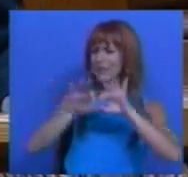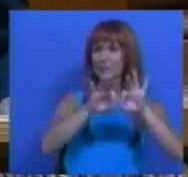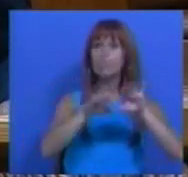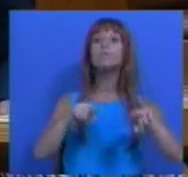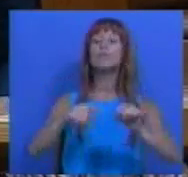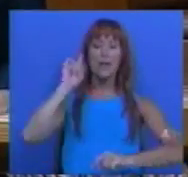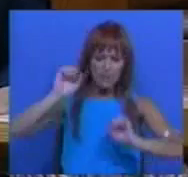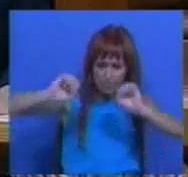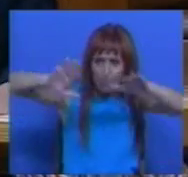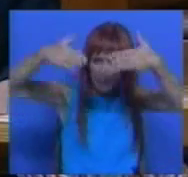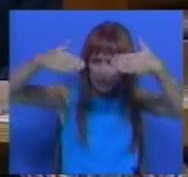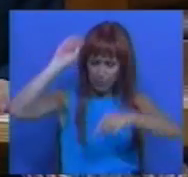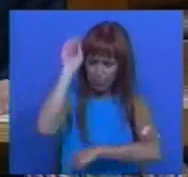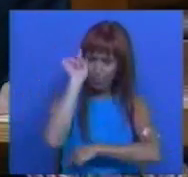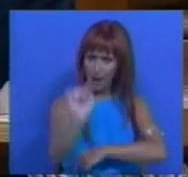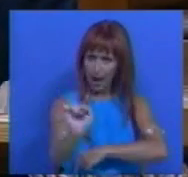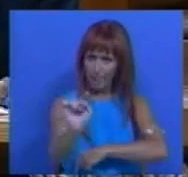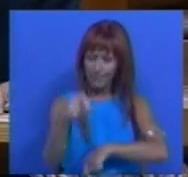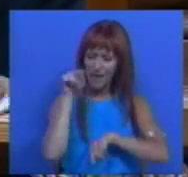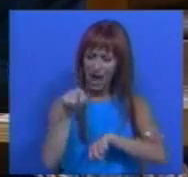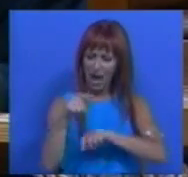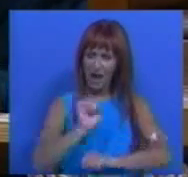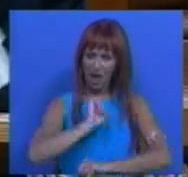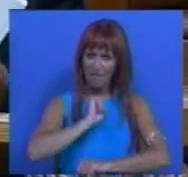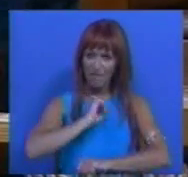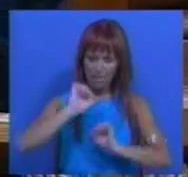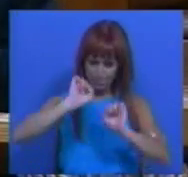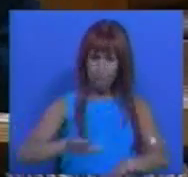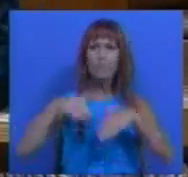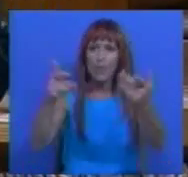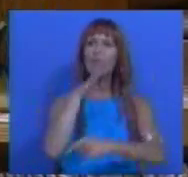é a prioridade republicana. É a nossa prioridade, disse.